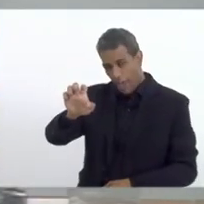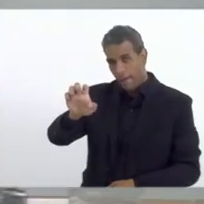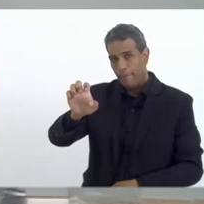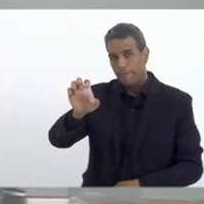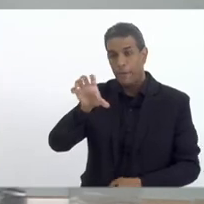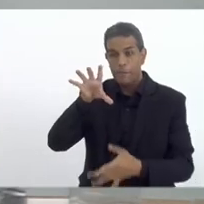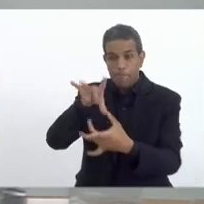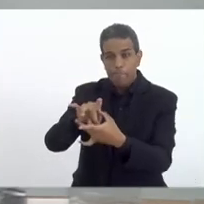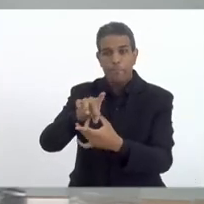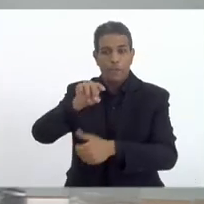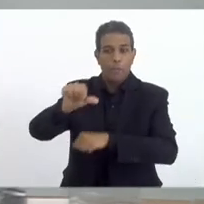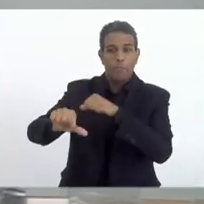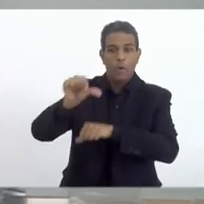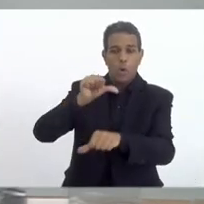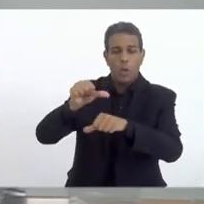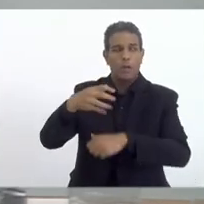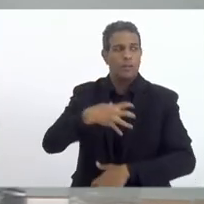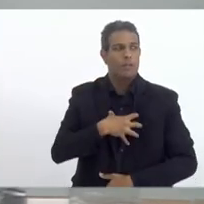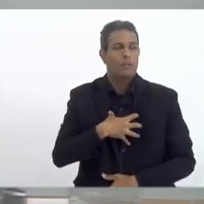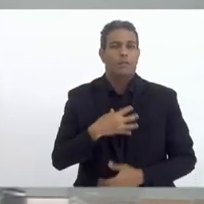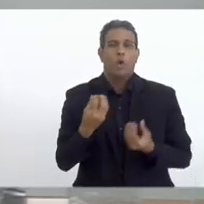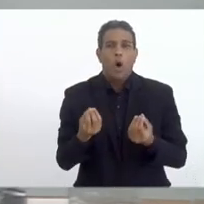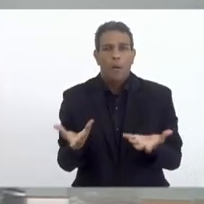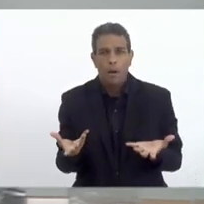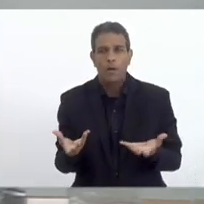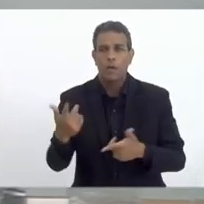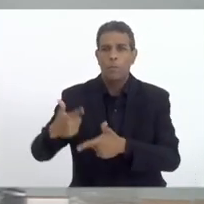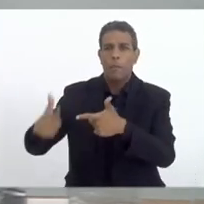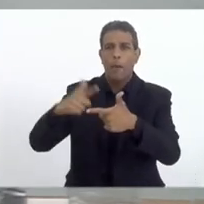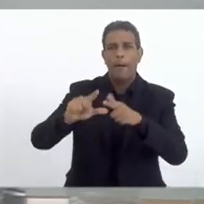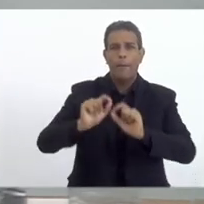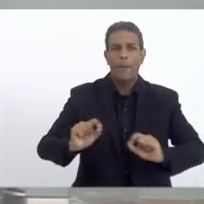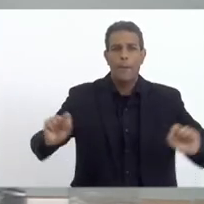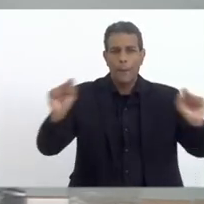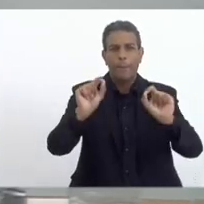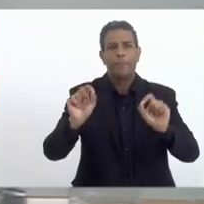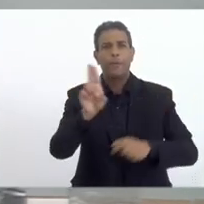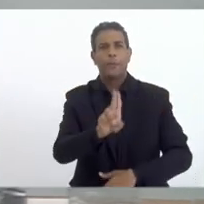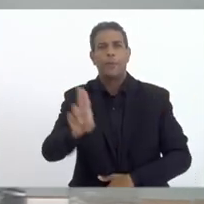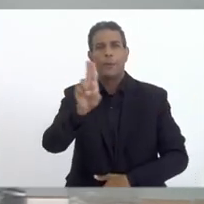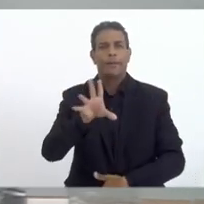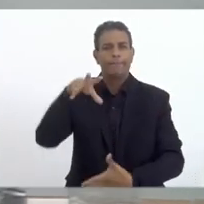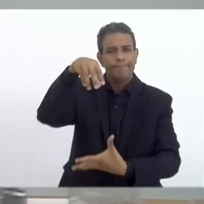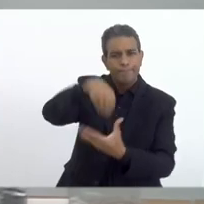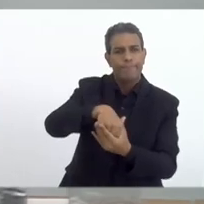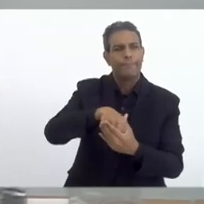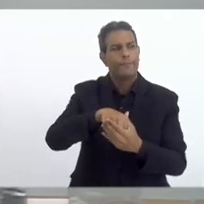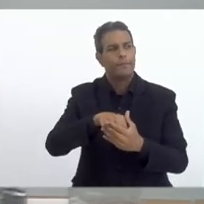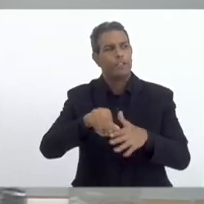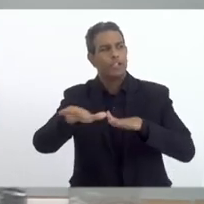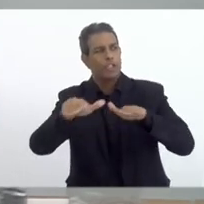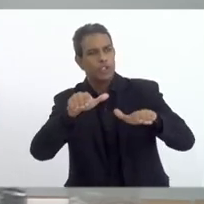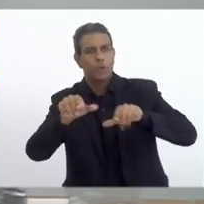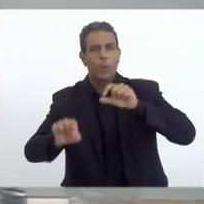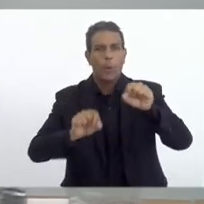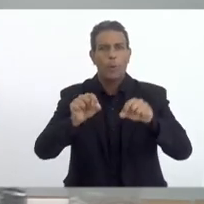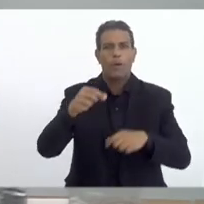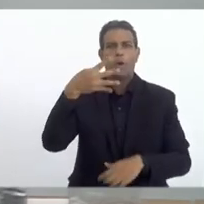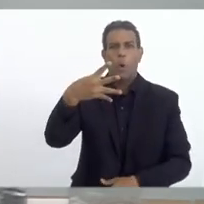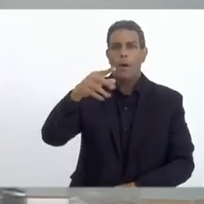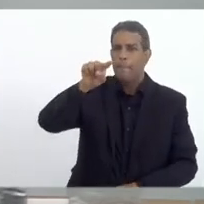houve uma mudança de entendimento num caso clássico ali dos pilotos de helicóptero. E a gente tem usado esse novo parecer para o chamamento de mais de 4